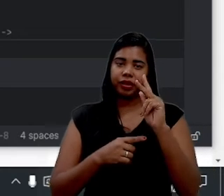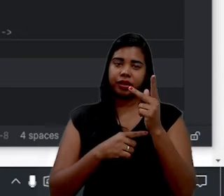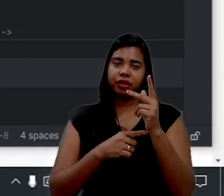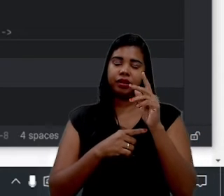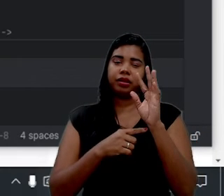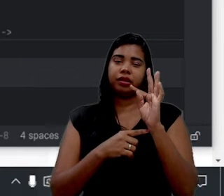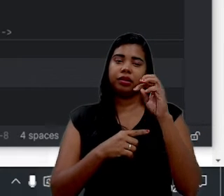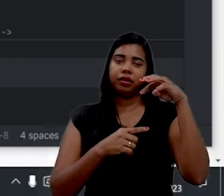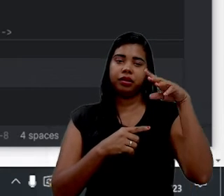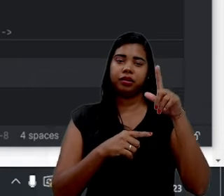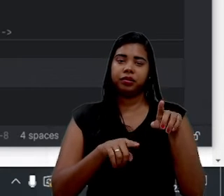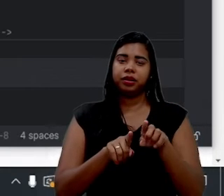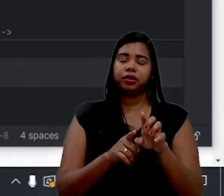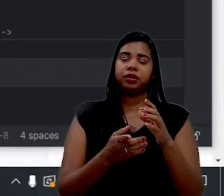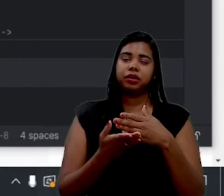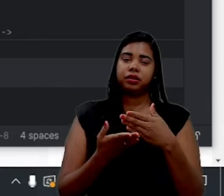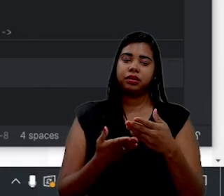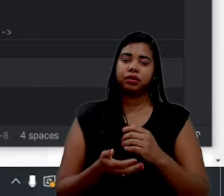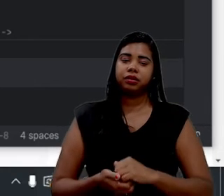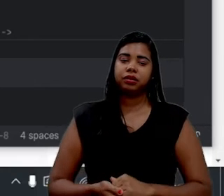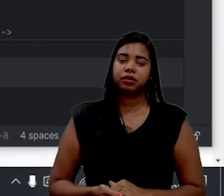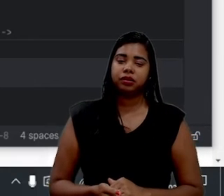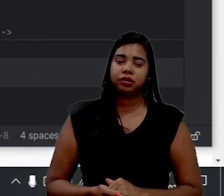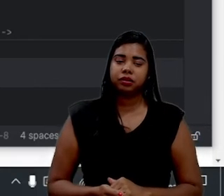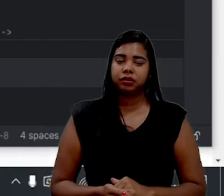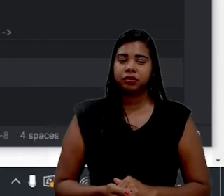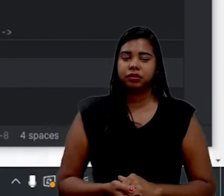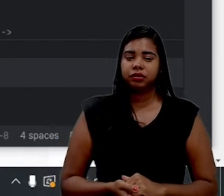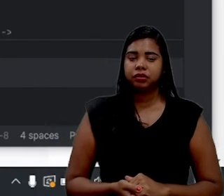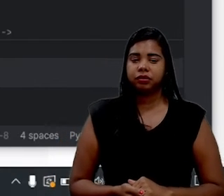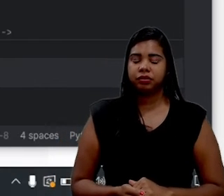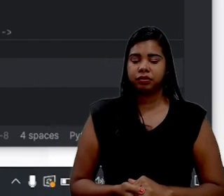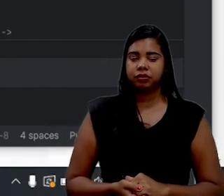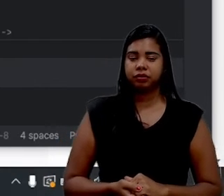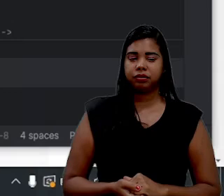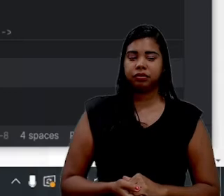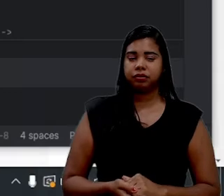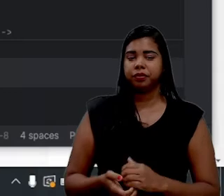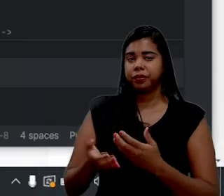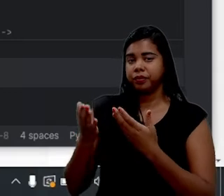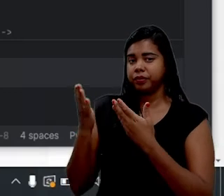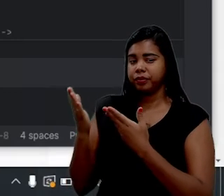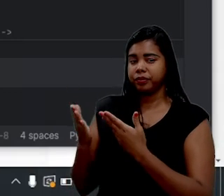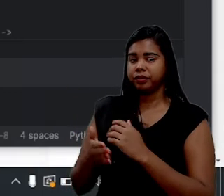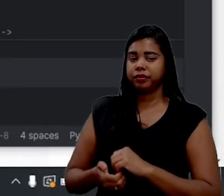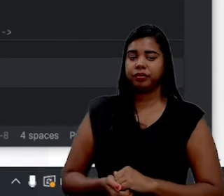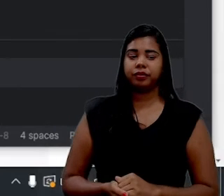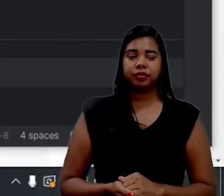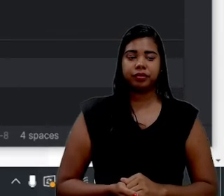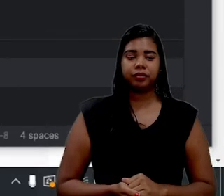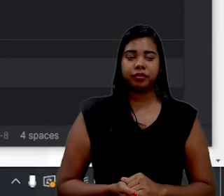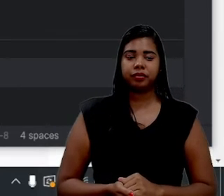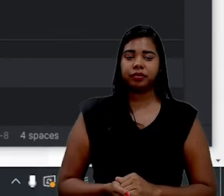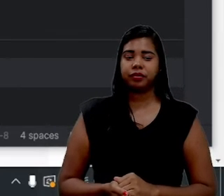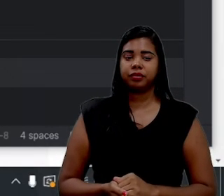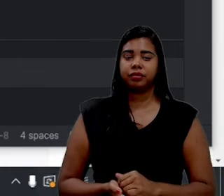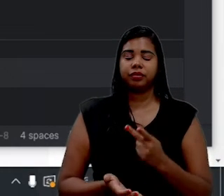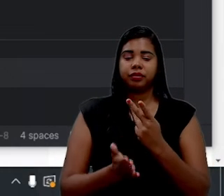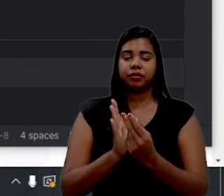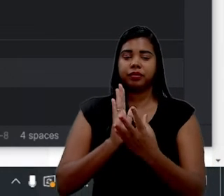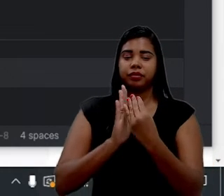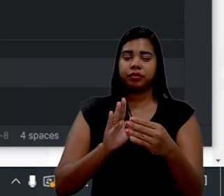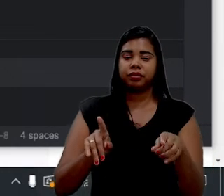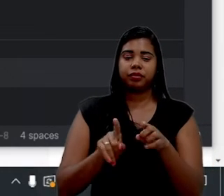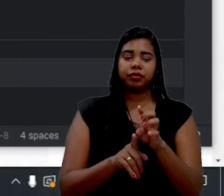essa página inicial. Então está aqui sempre fazendo a indentação, tá, gente? Para até ficar